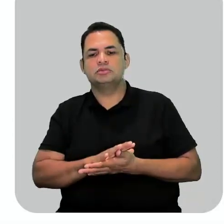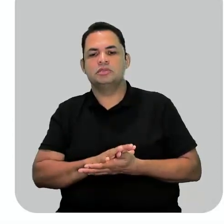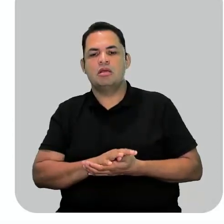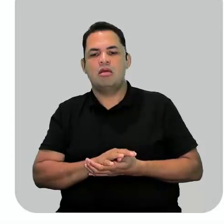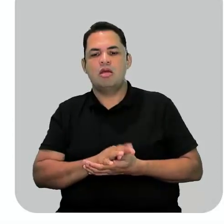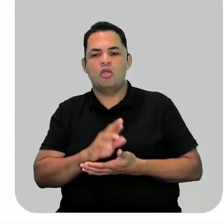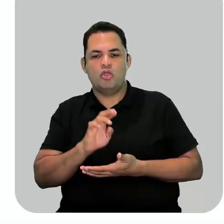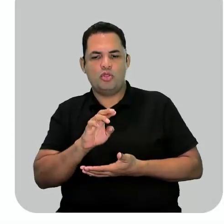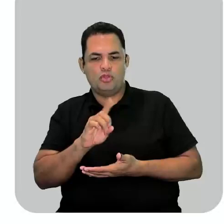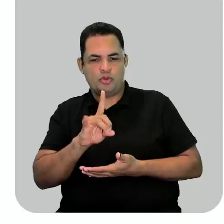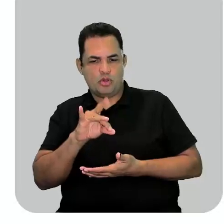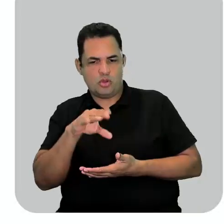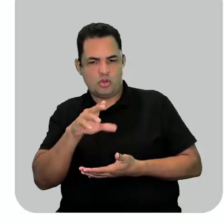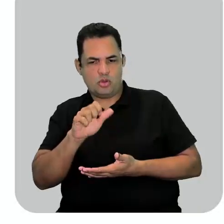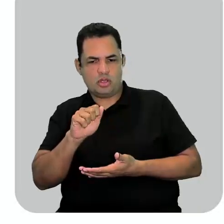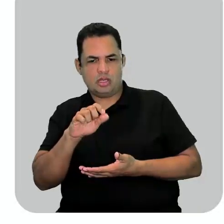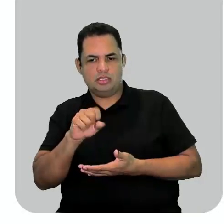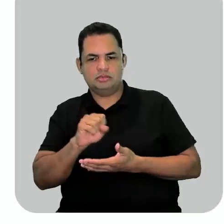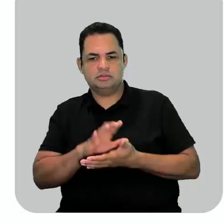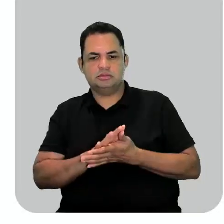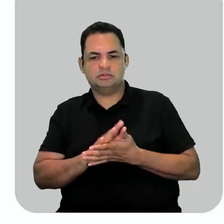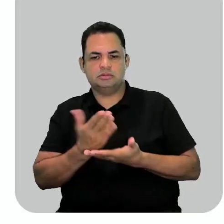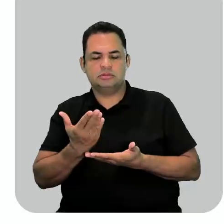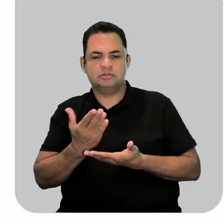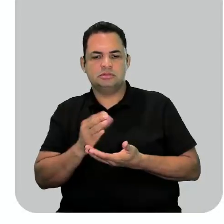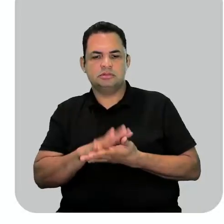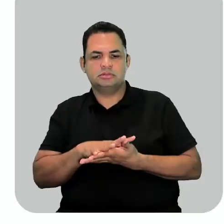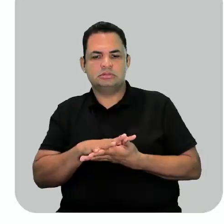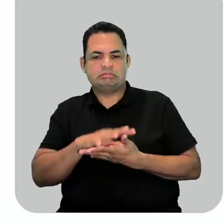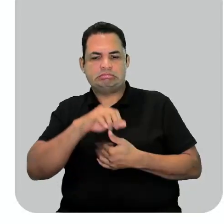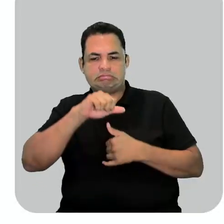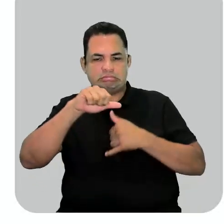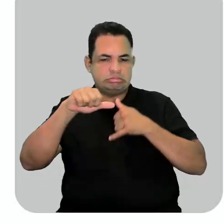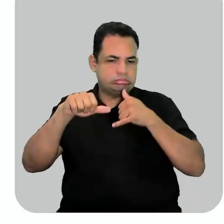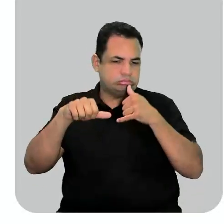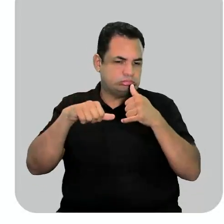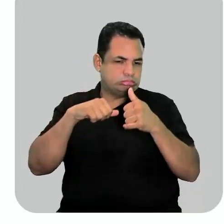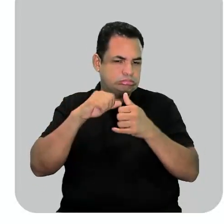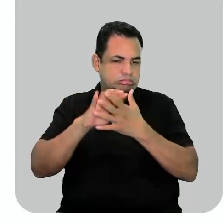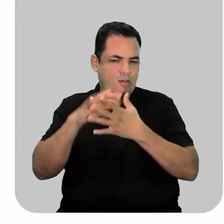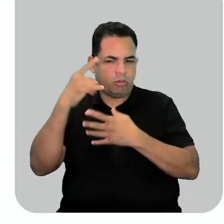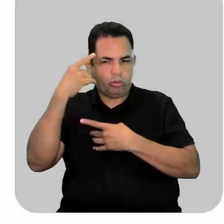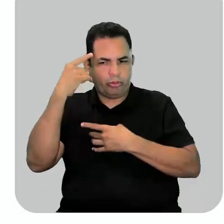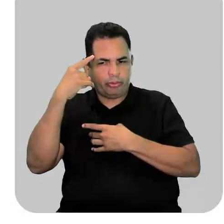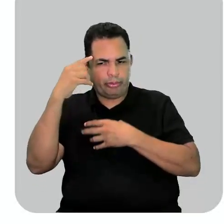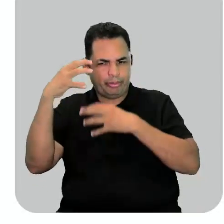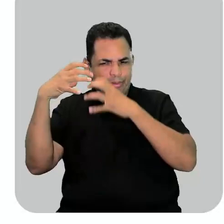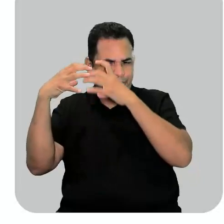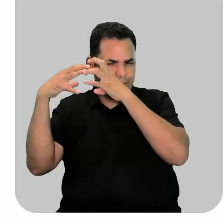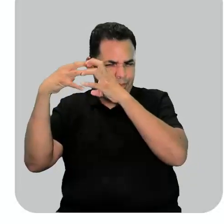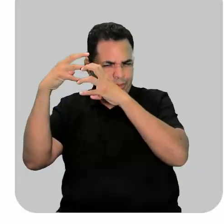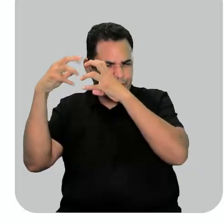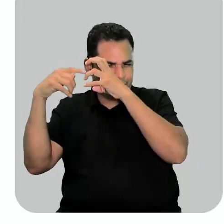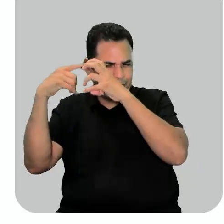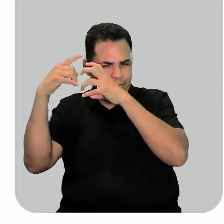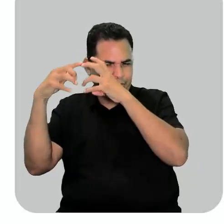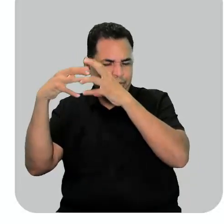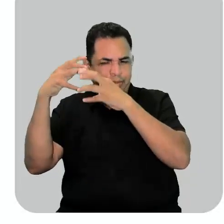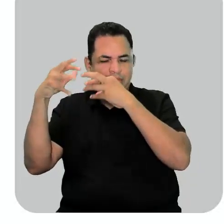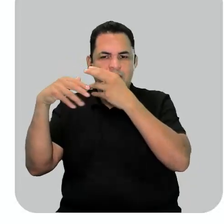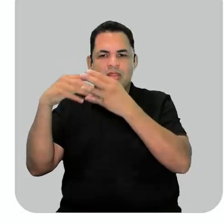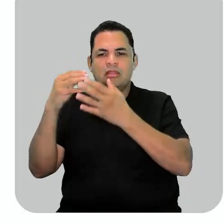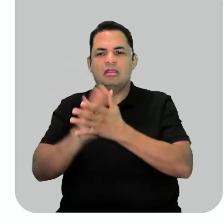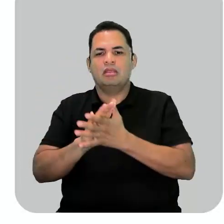as drogas cujos efeitos são relativos à distorção das atividades cerebrais. Aí a gente